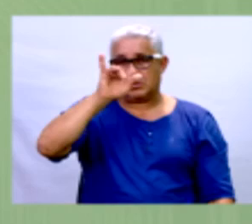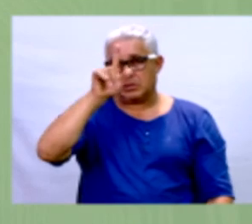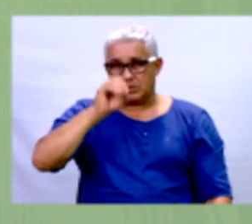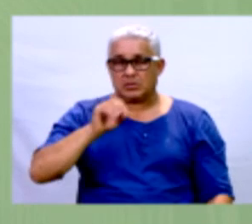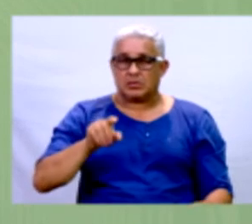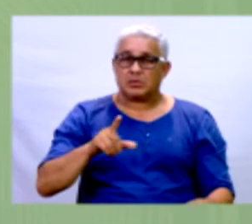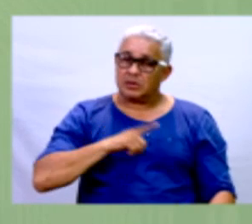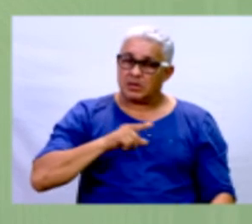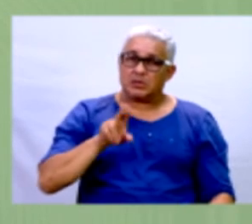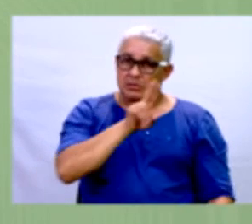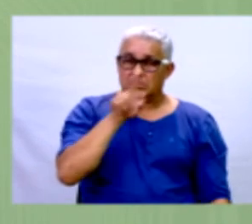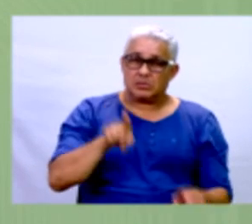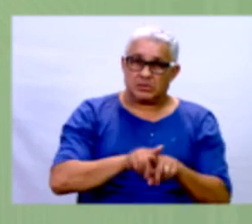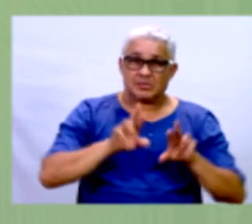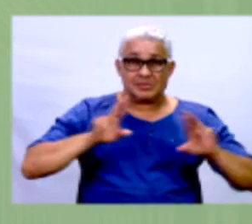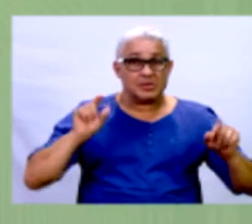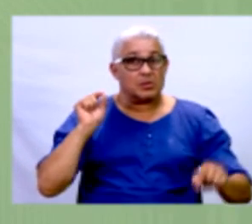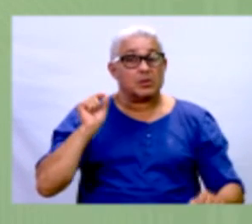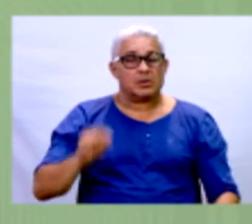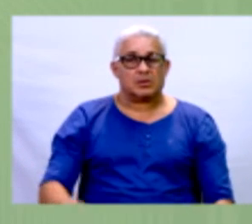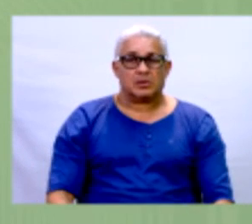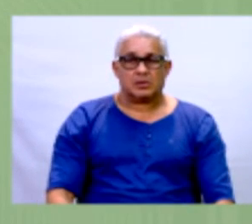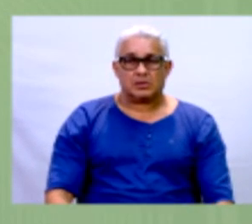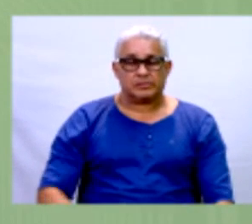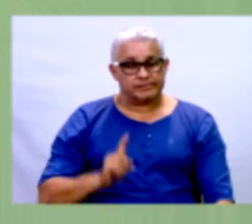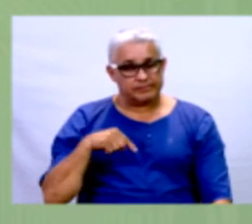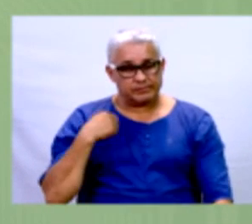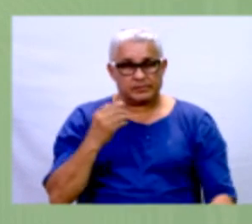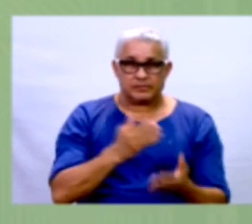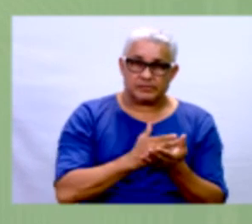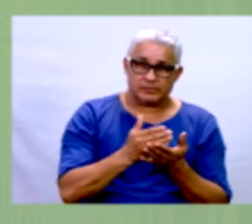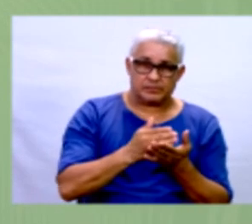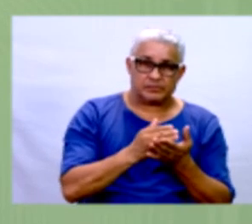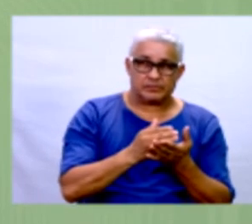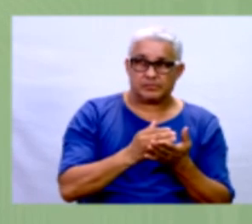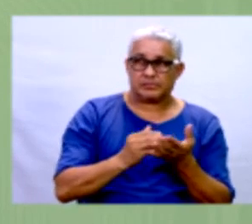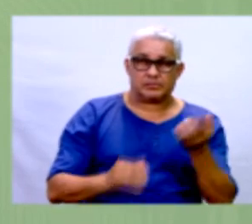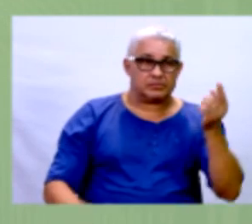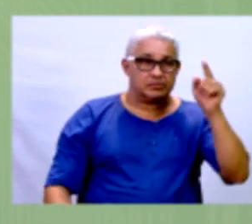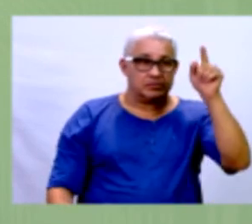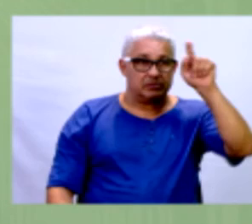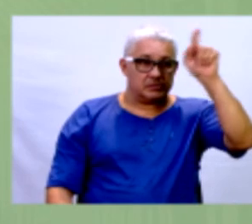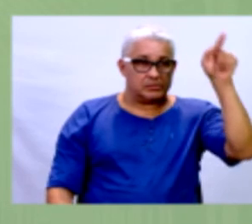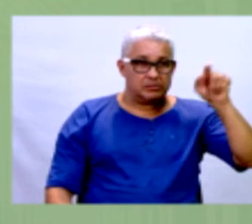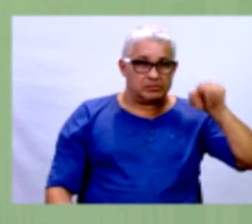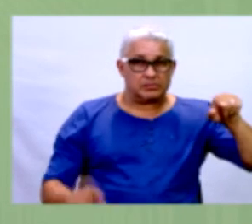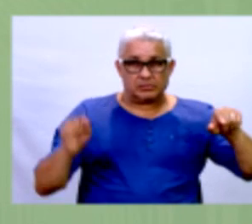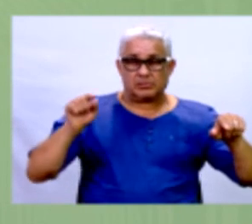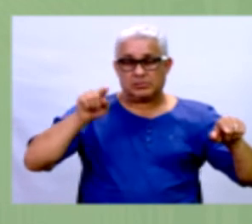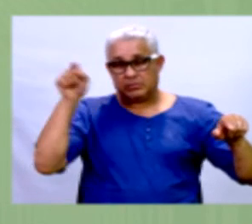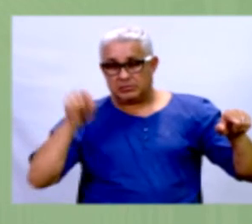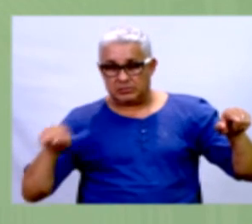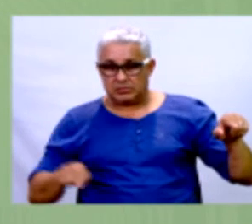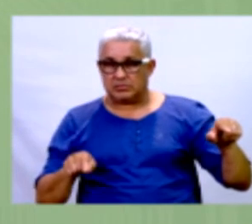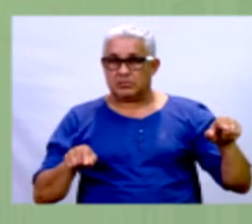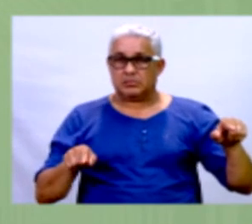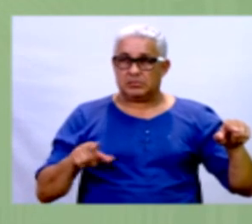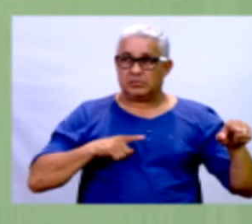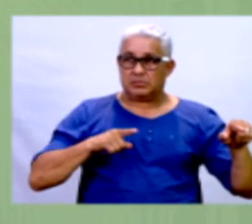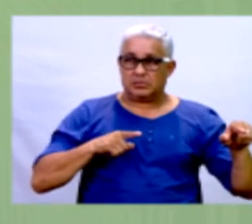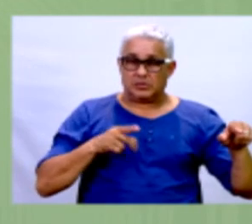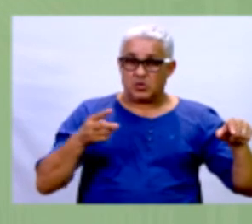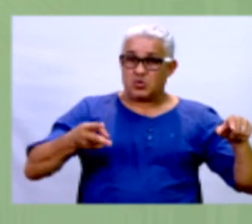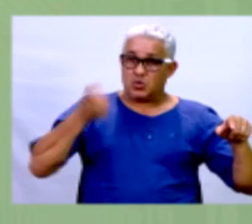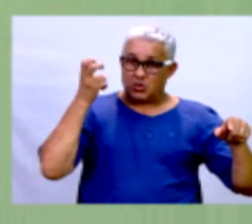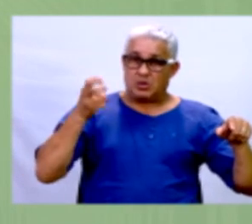possuem um nome. A diferença aqui é que nós iniciamos com chaves, fechamos com chaves, e nesse intervalo, a partir do momento que a gente